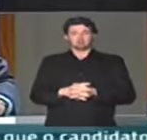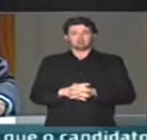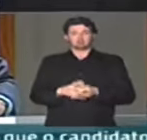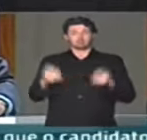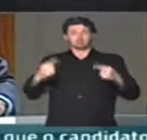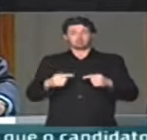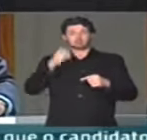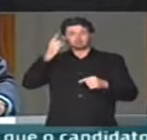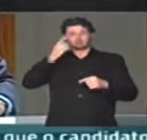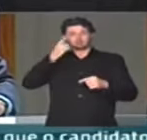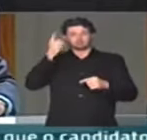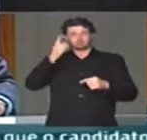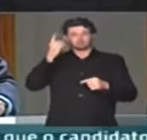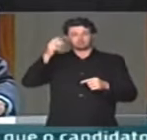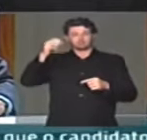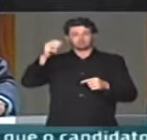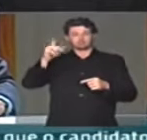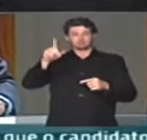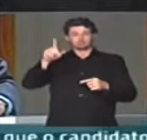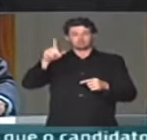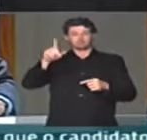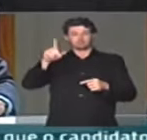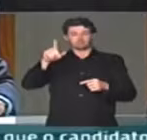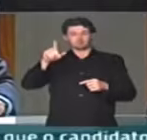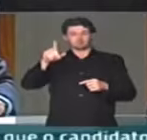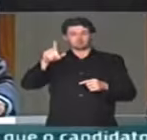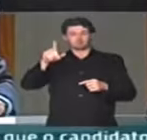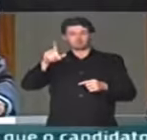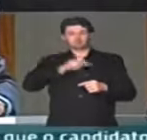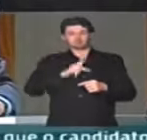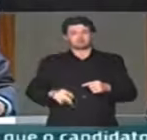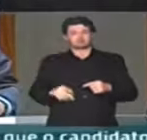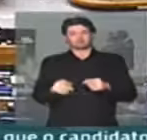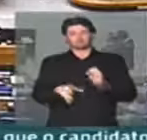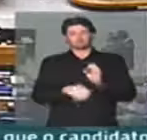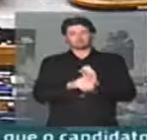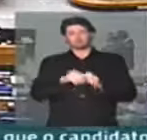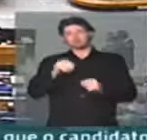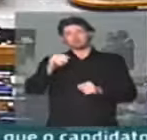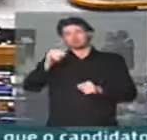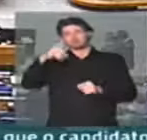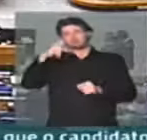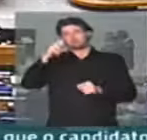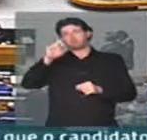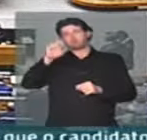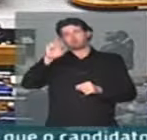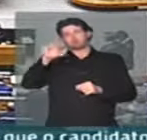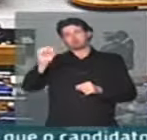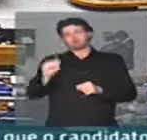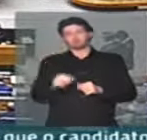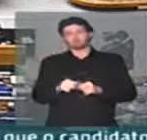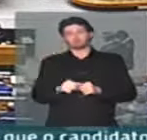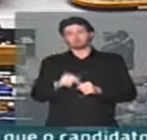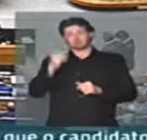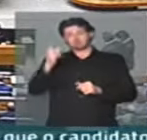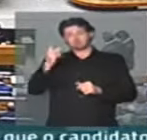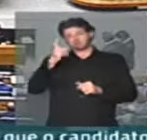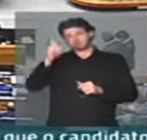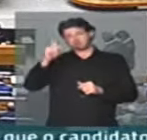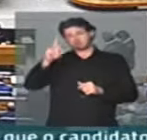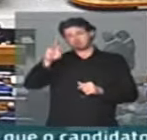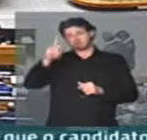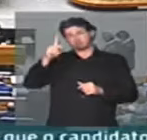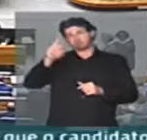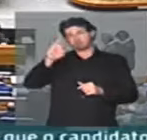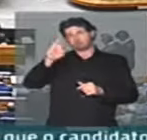Para falar contrário, deputado presidente, Marcelo. Só sobre a questão da emenda do deputado Valtini Pereira. O deputado Valdemir